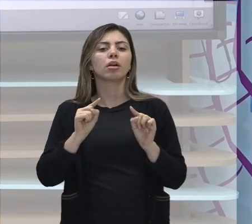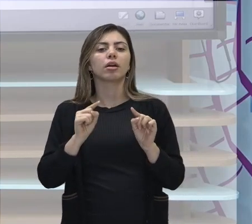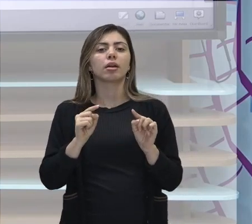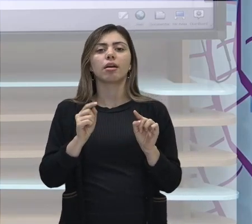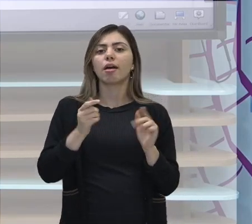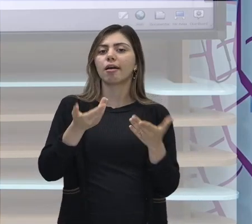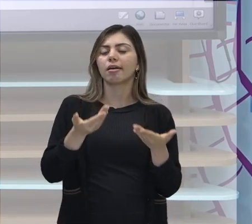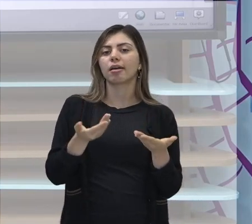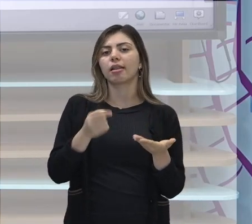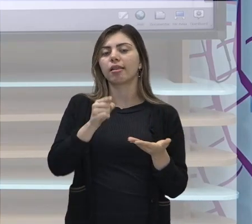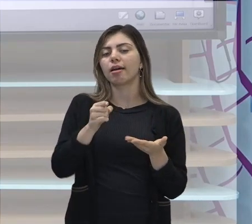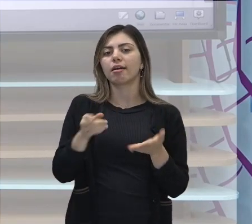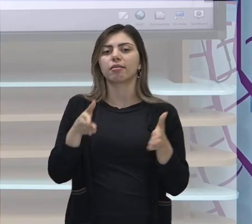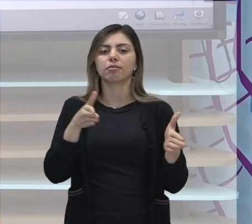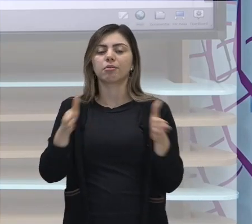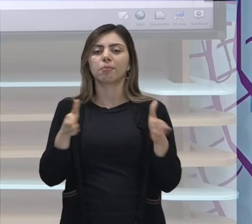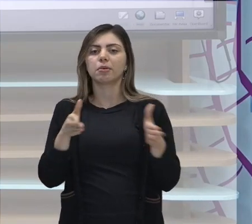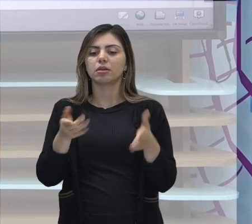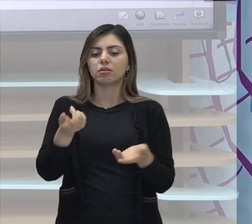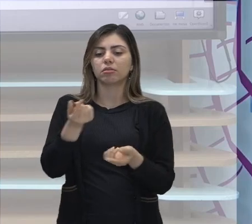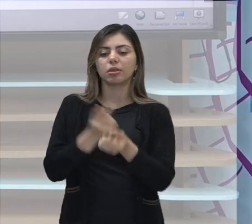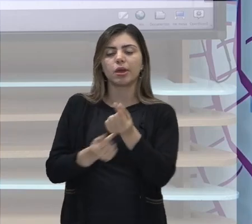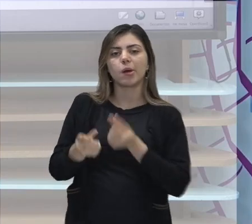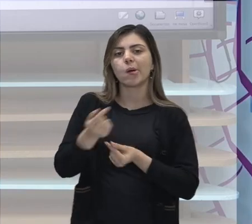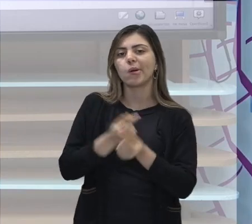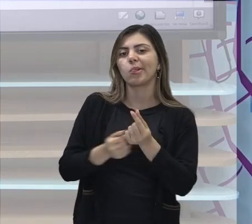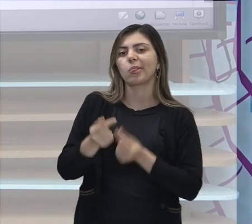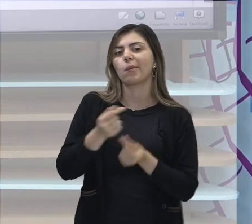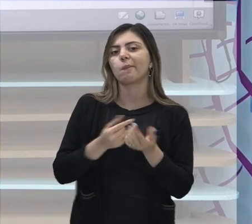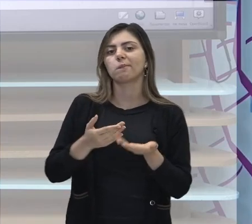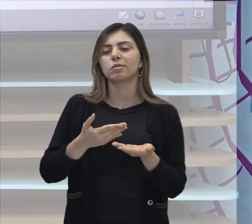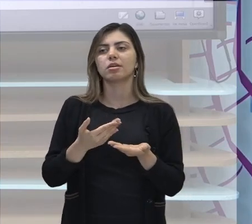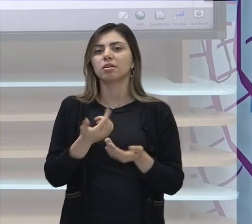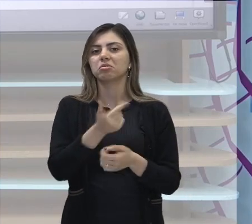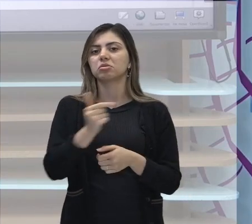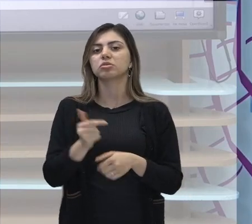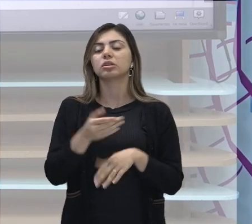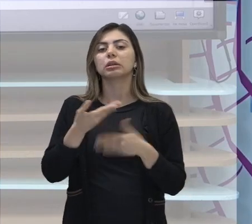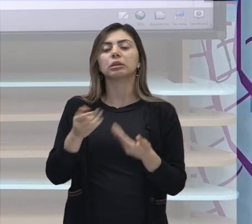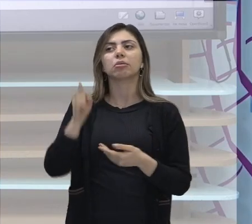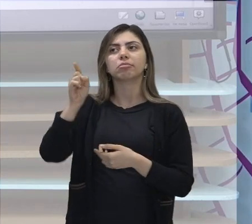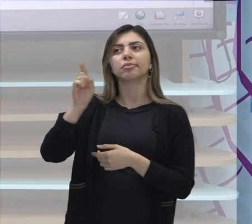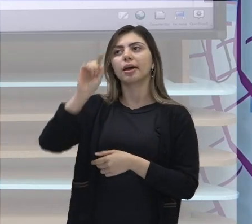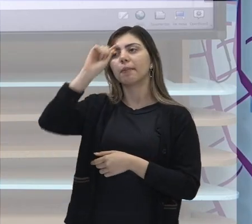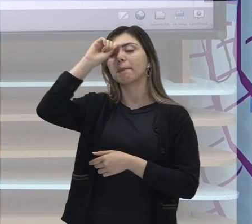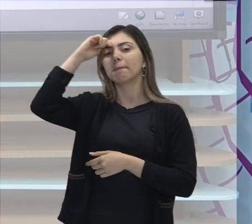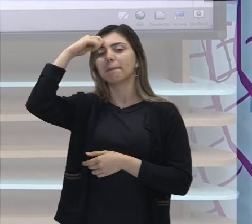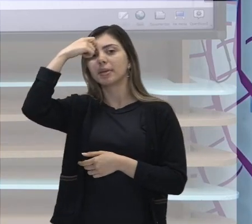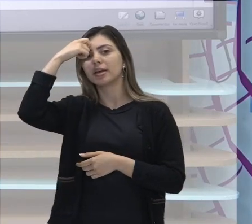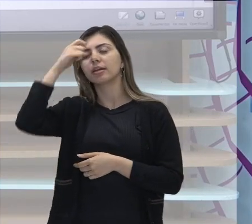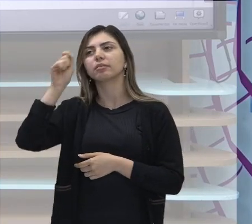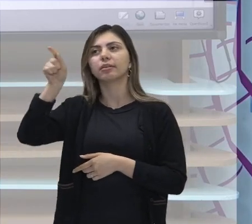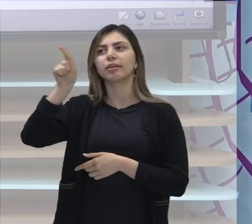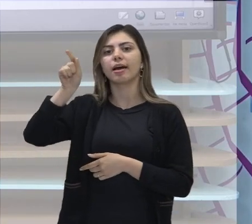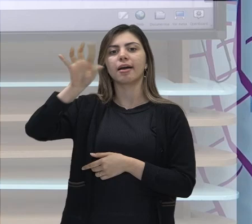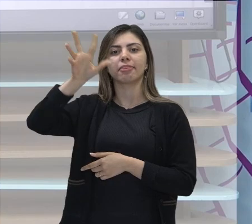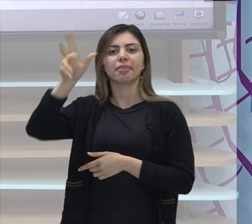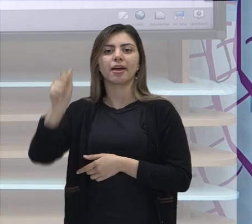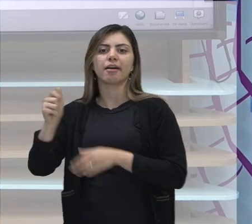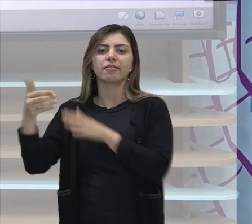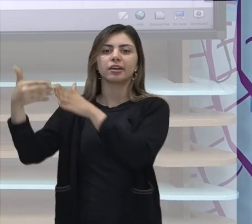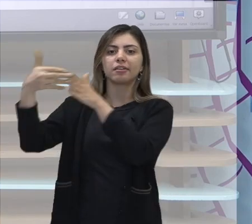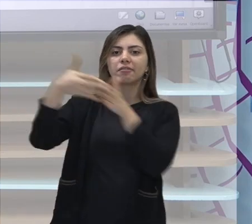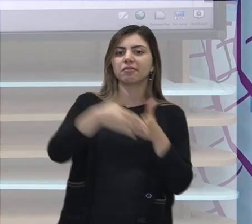dessa lógica econômica o povo negro trazido, escravizado da África.